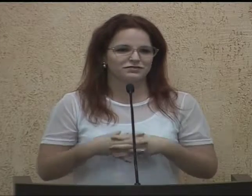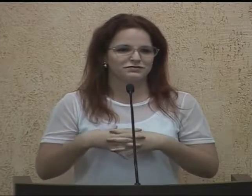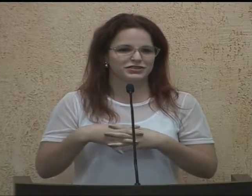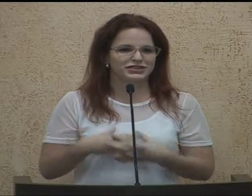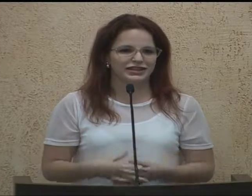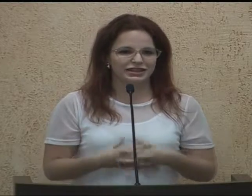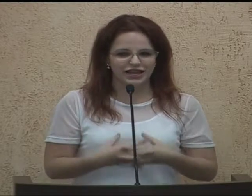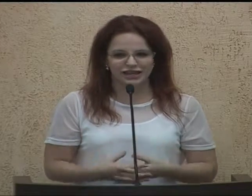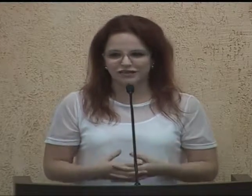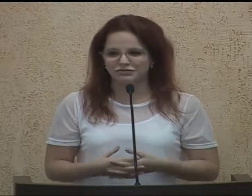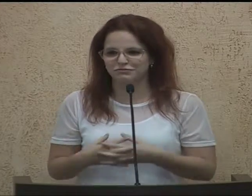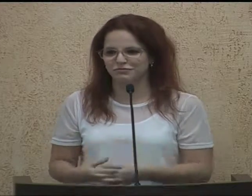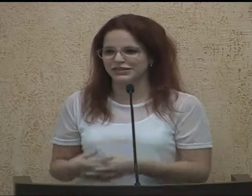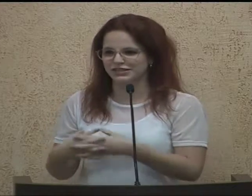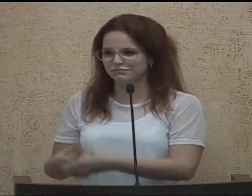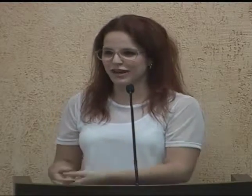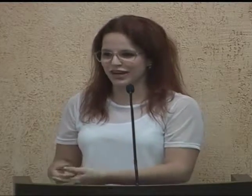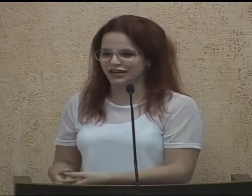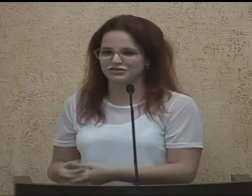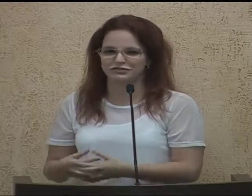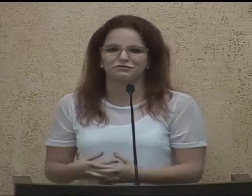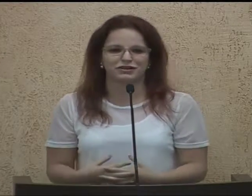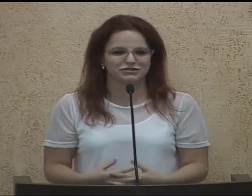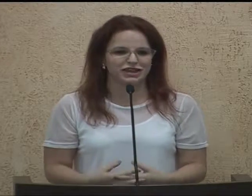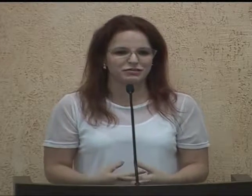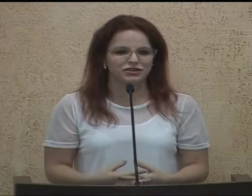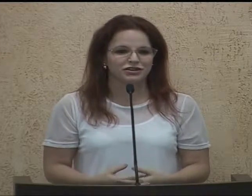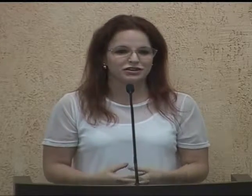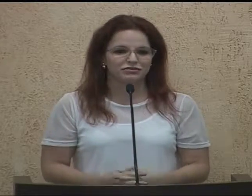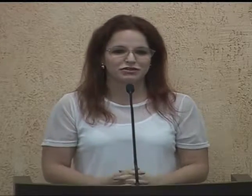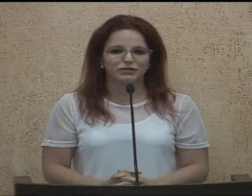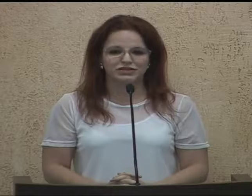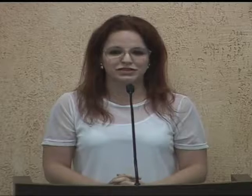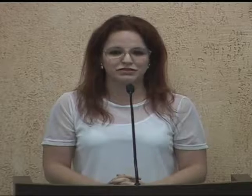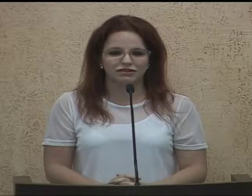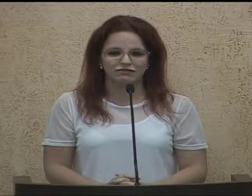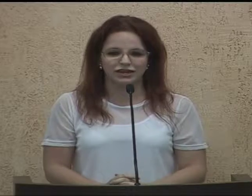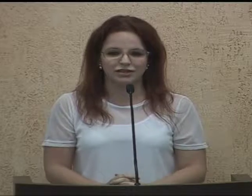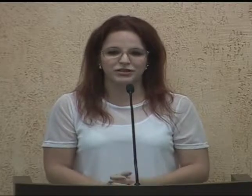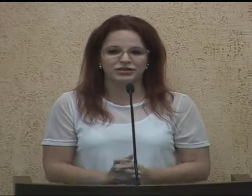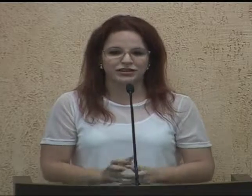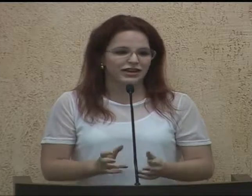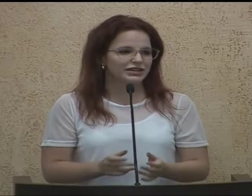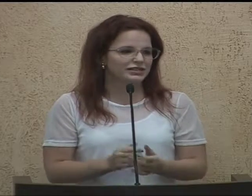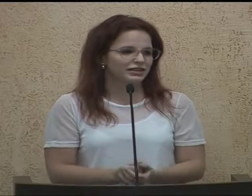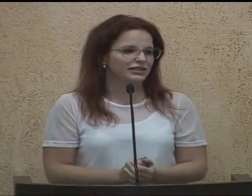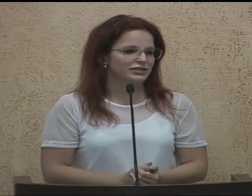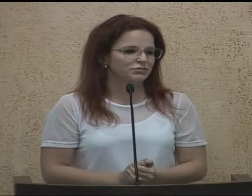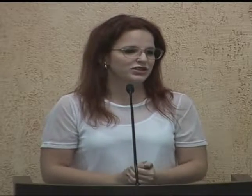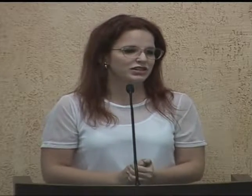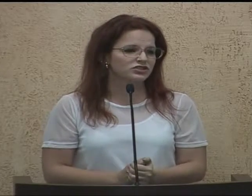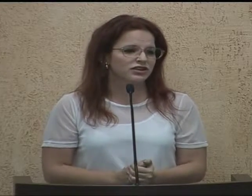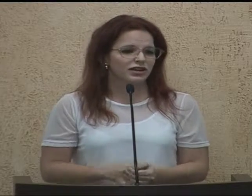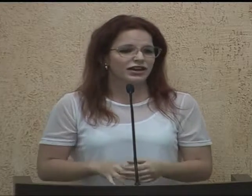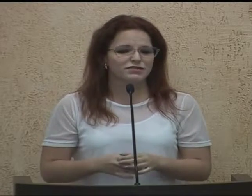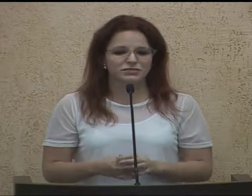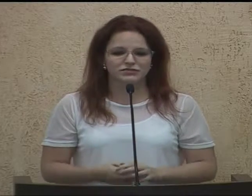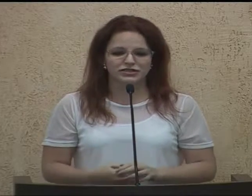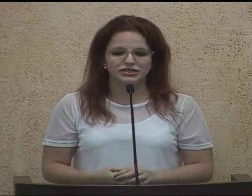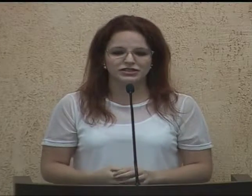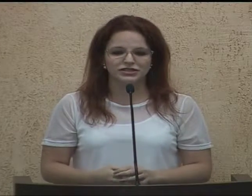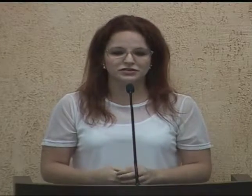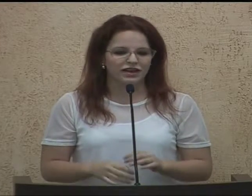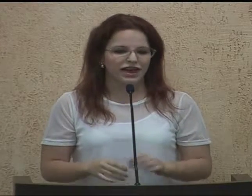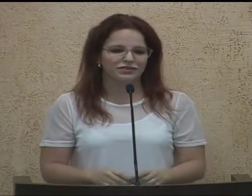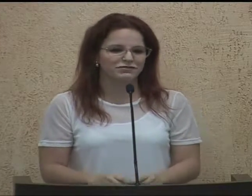notícia. Você tem um parente com Alzheimer do que o paciente com Alzheimer. Ele senta assim para a gente, vamos